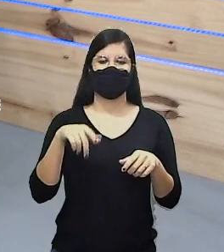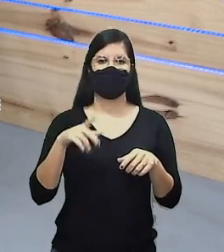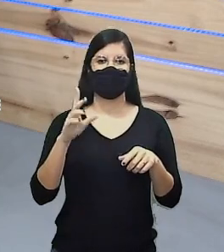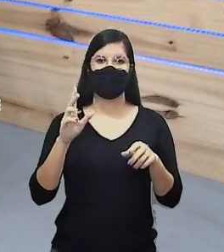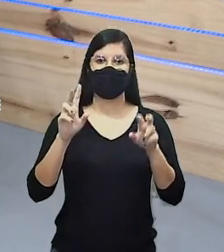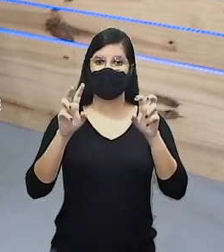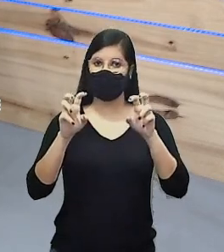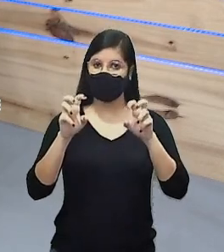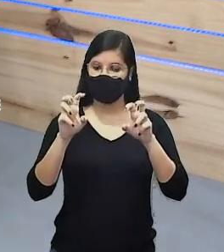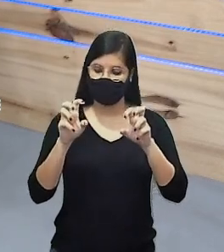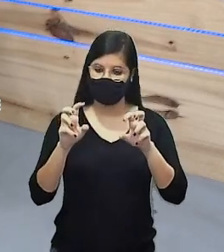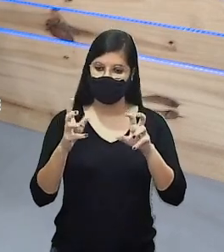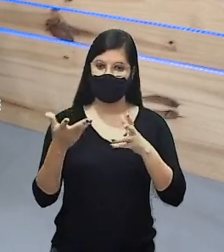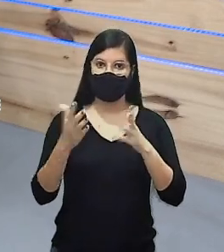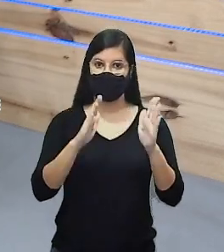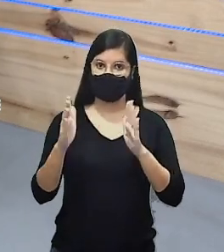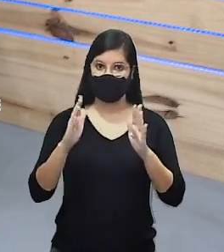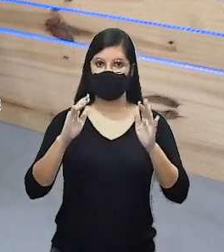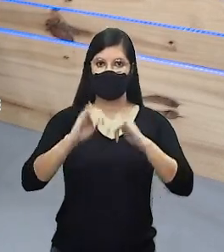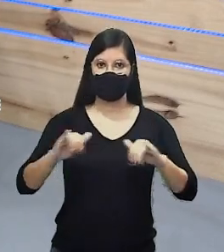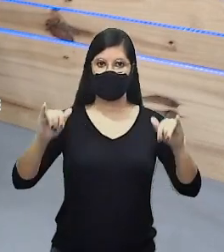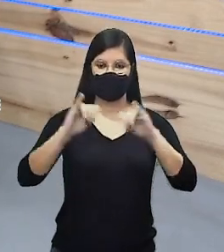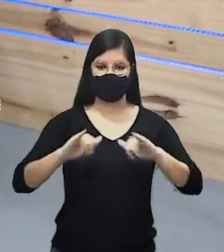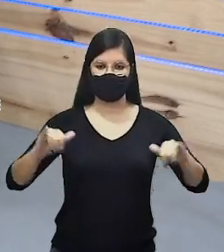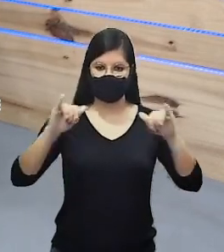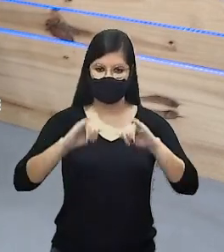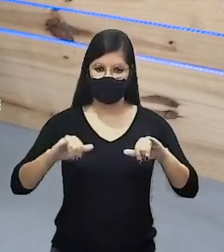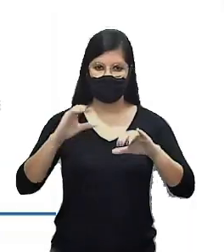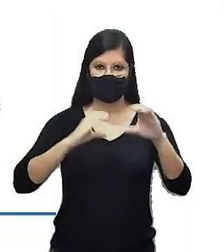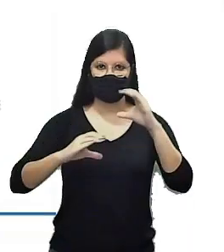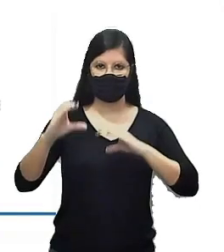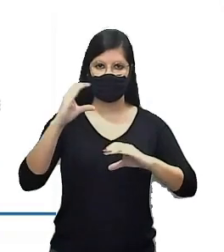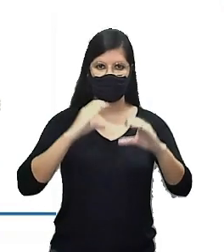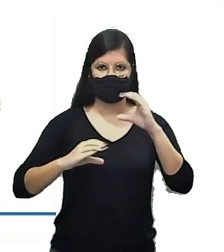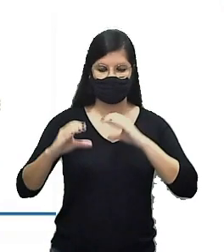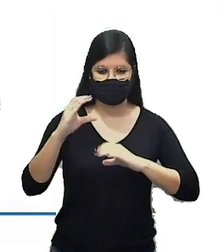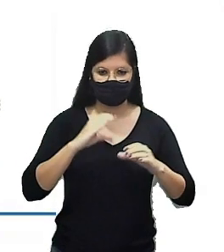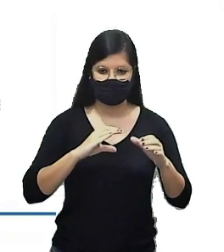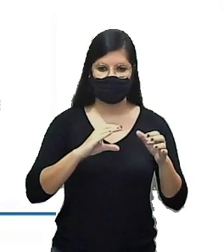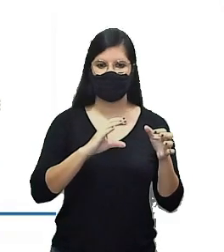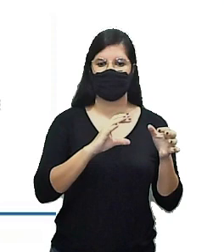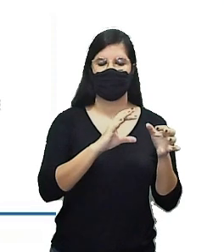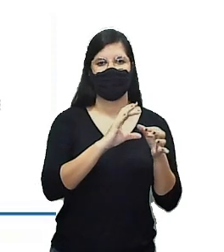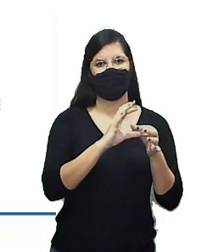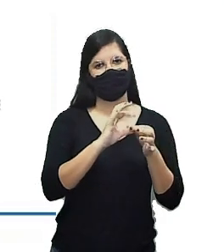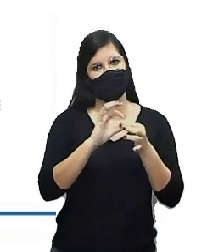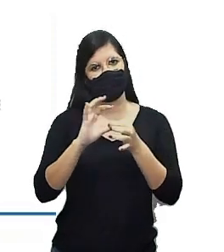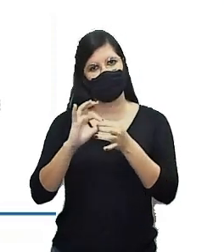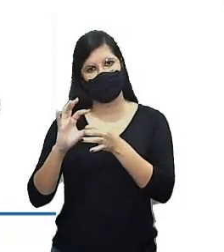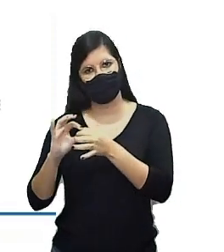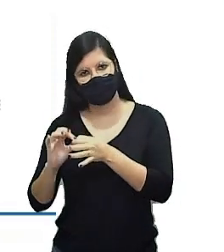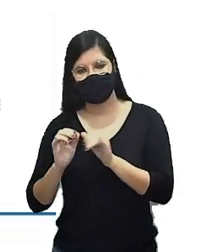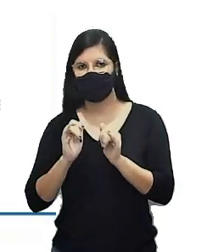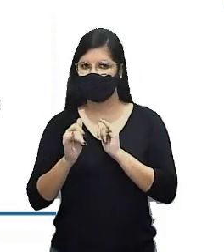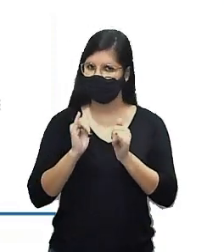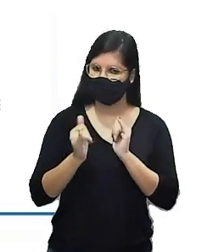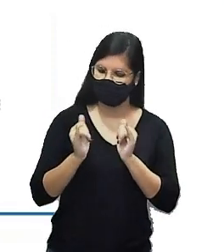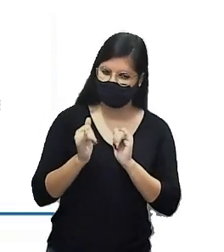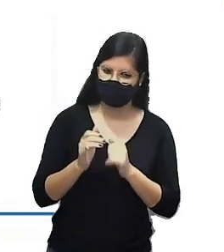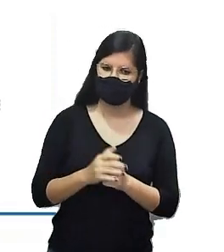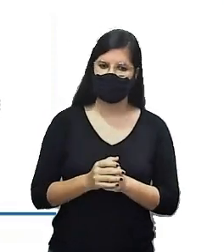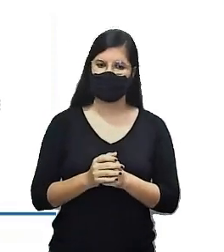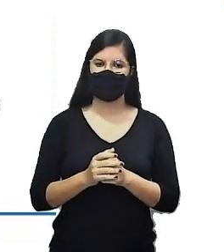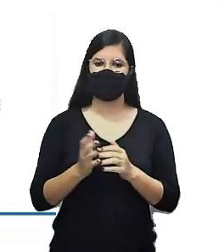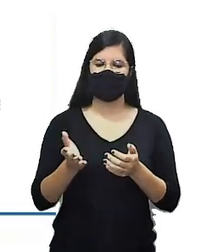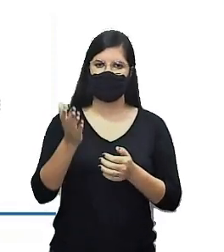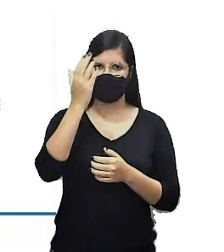Sônia? Falando sobre Isso. essa era da informação, essa era da comunicação, essa era da interconectividade.